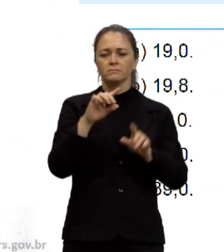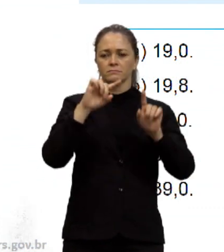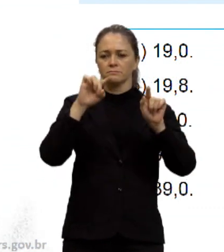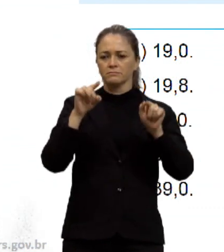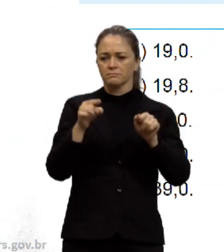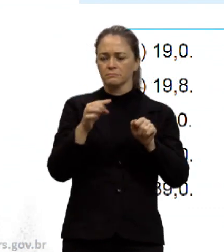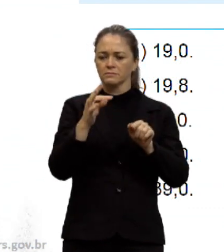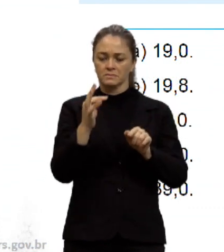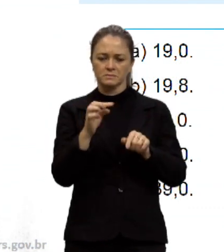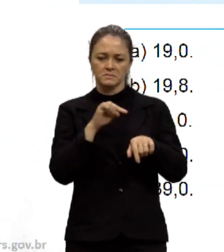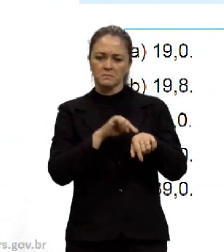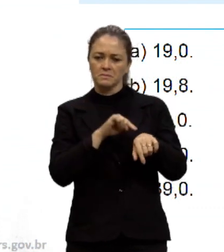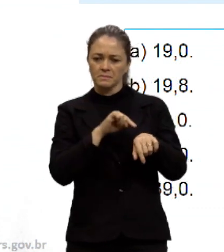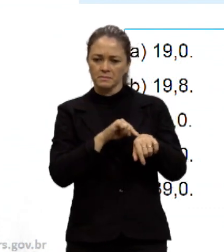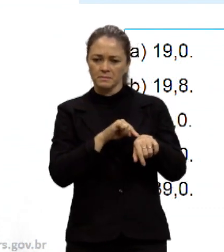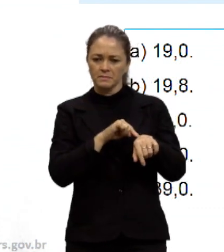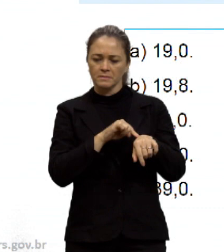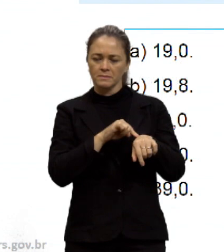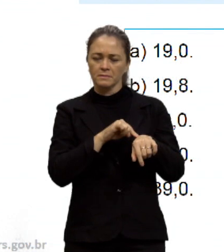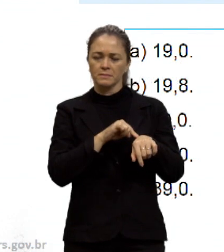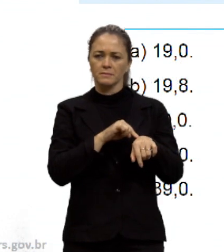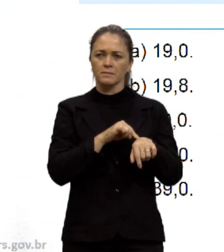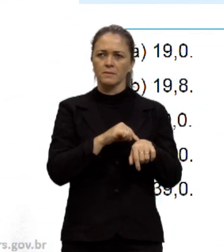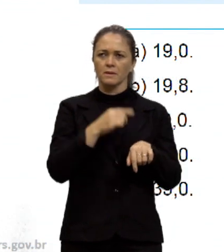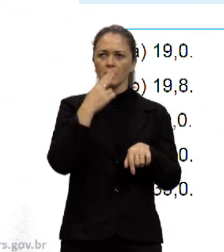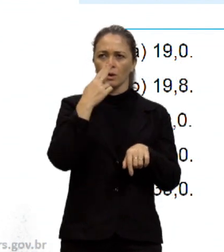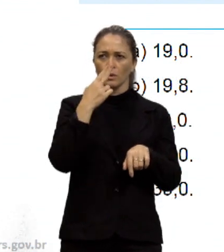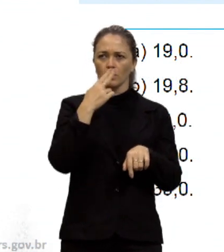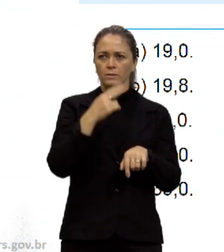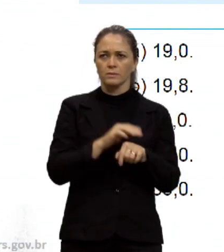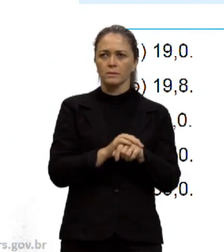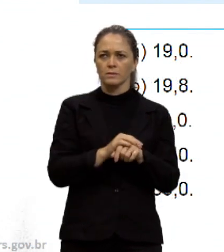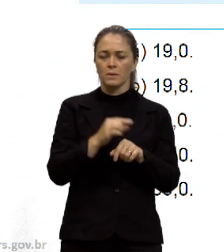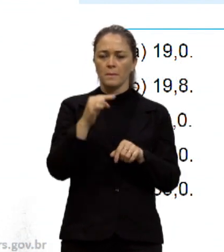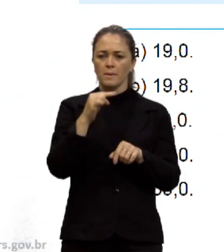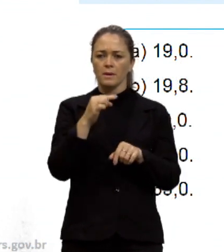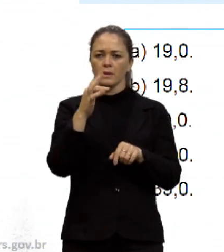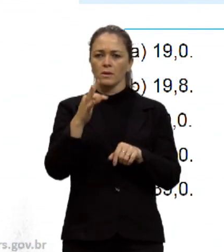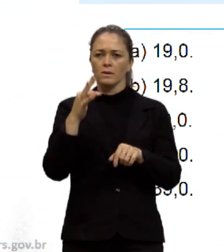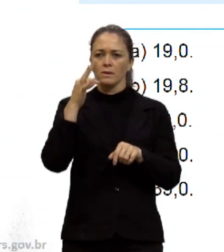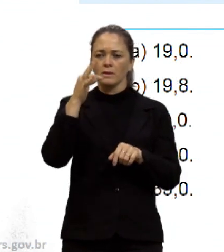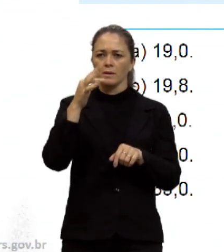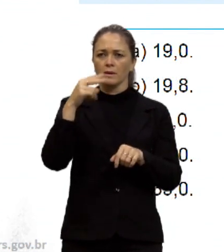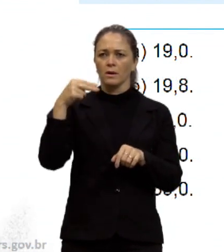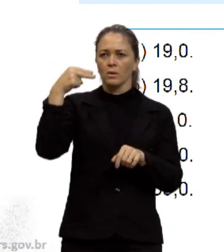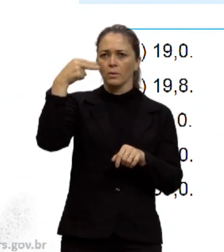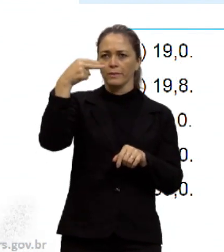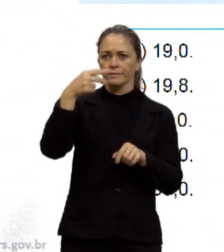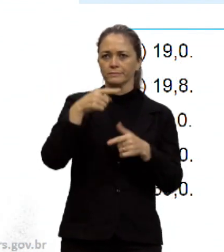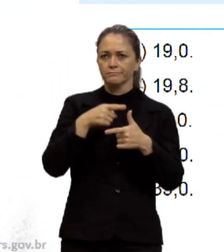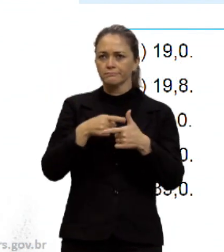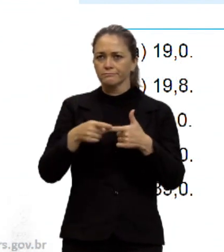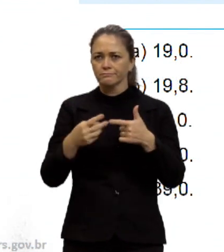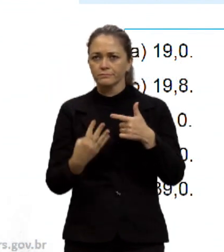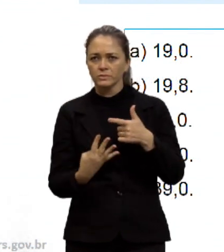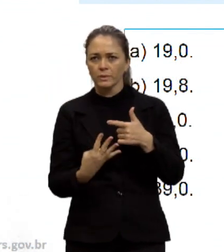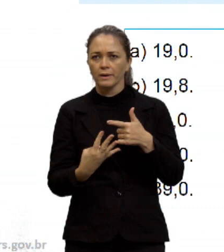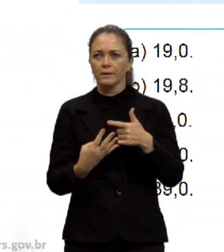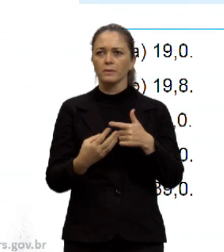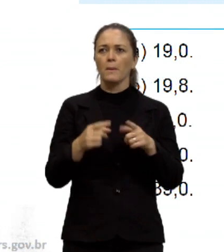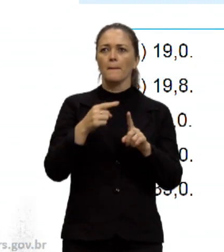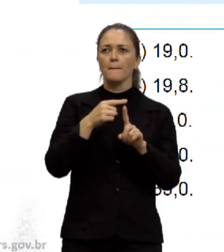do tempo, então a temperatura, igual a menos T ao quadrado sobre 4, mais